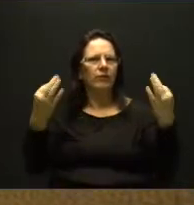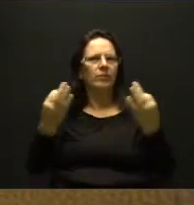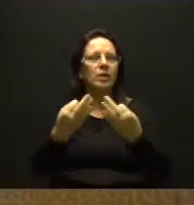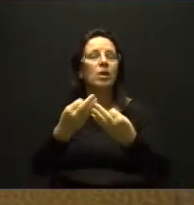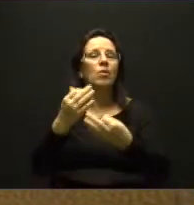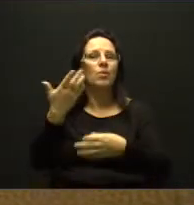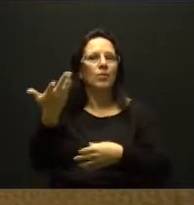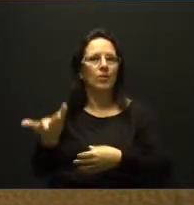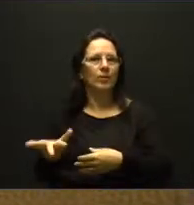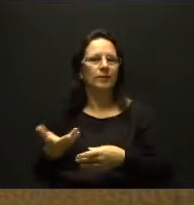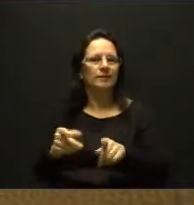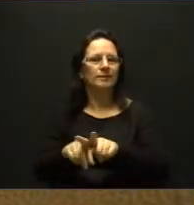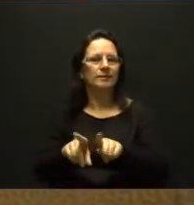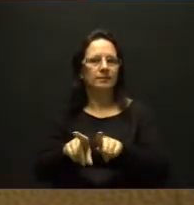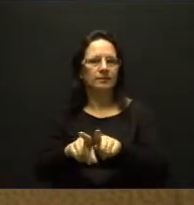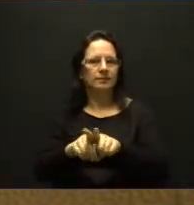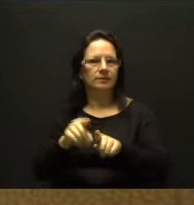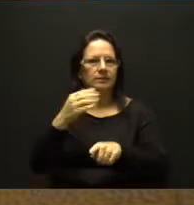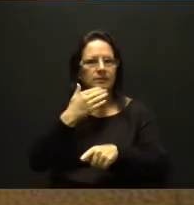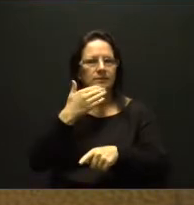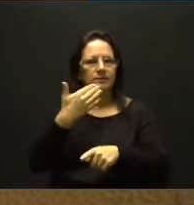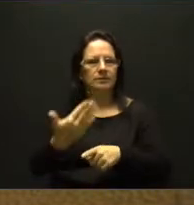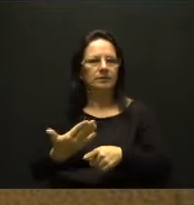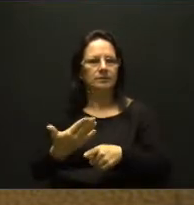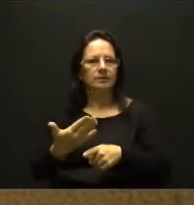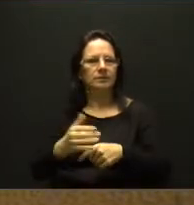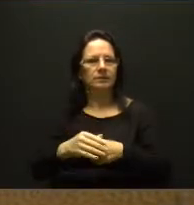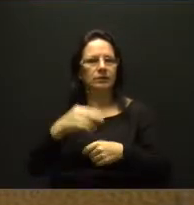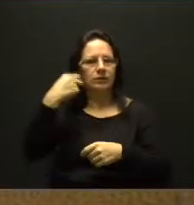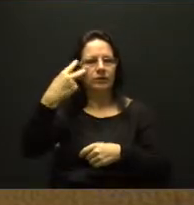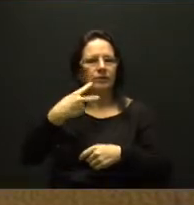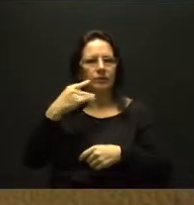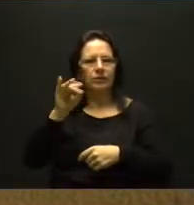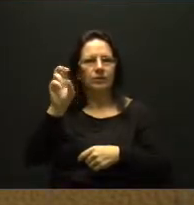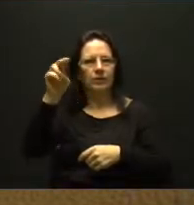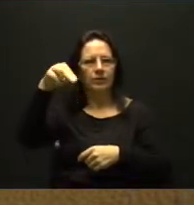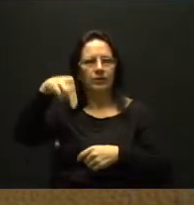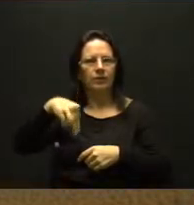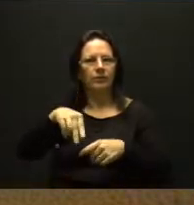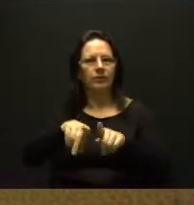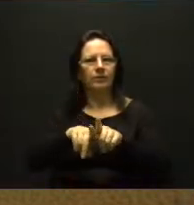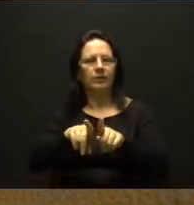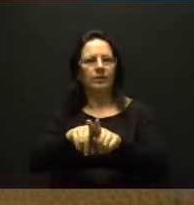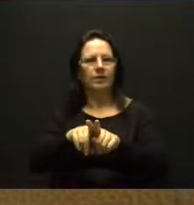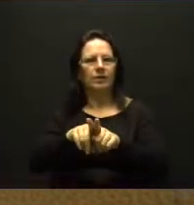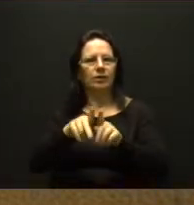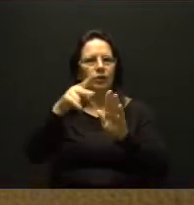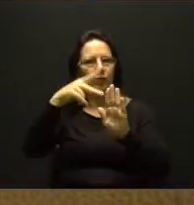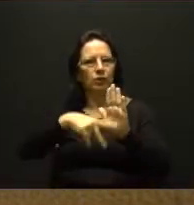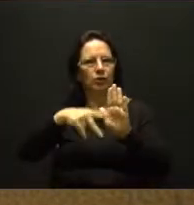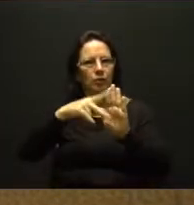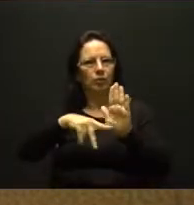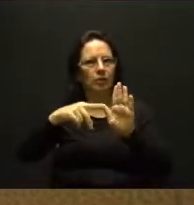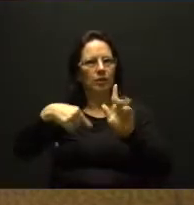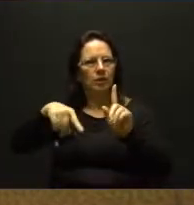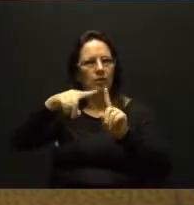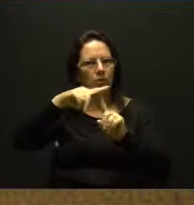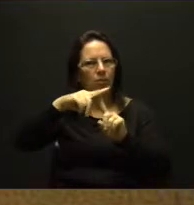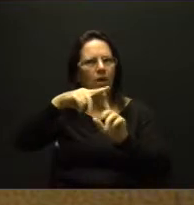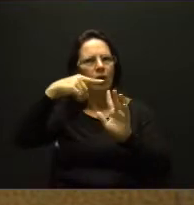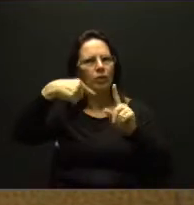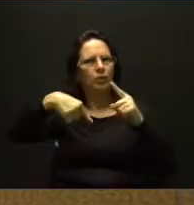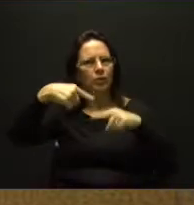né então vou sugerir o que o vereador nobre vereador ivan a respeito de alguns projetos a mais de